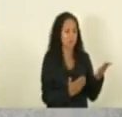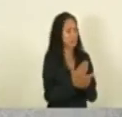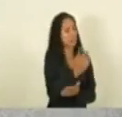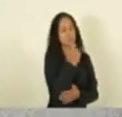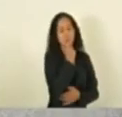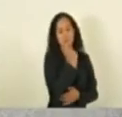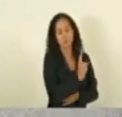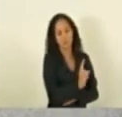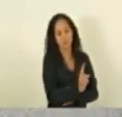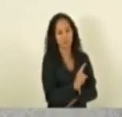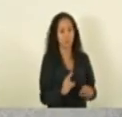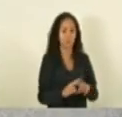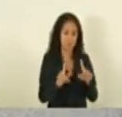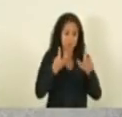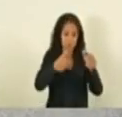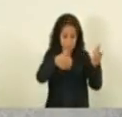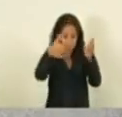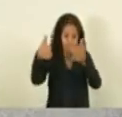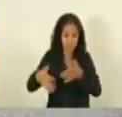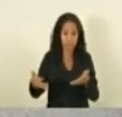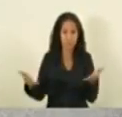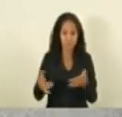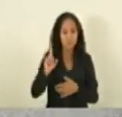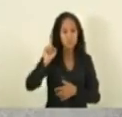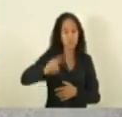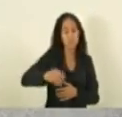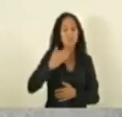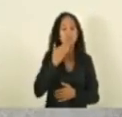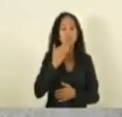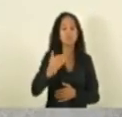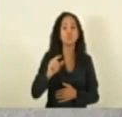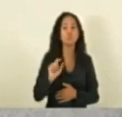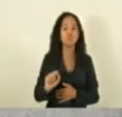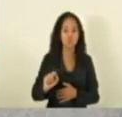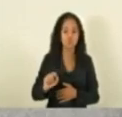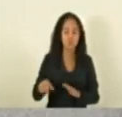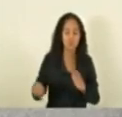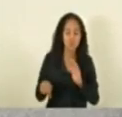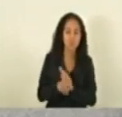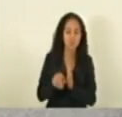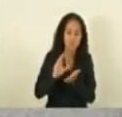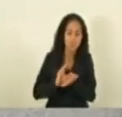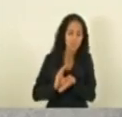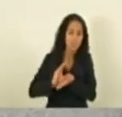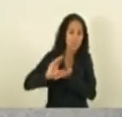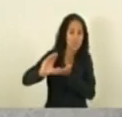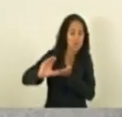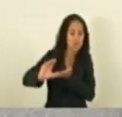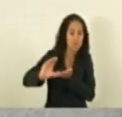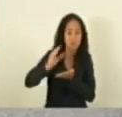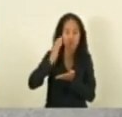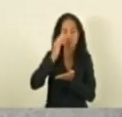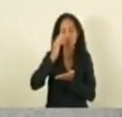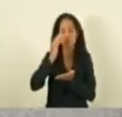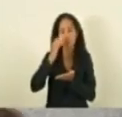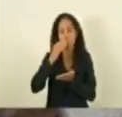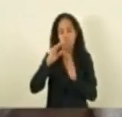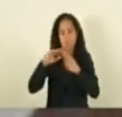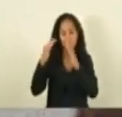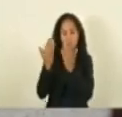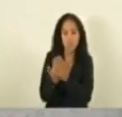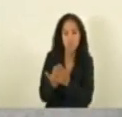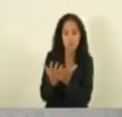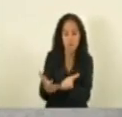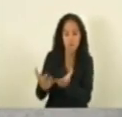agora, e o que o senhor pontuou aí, é pedindo que os recursos que a escola recebe possam